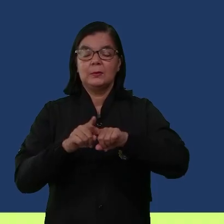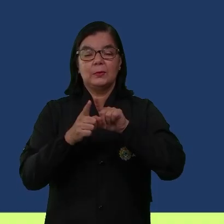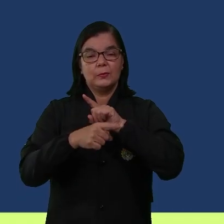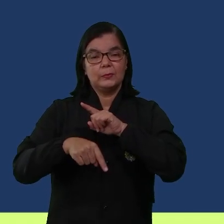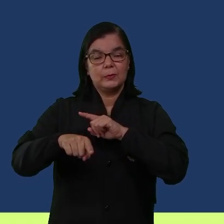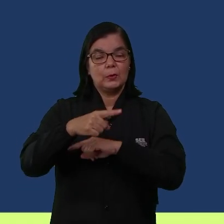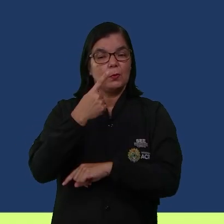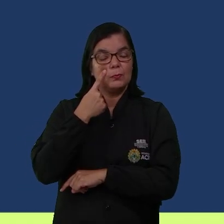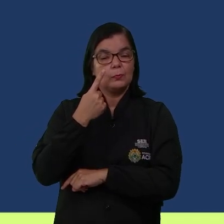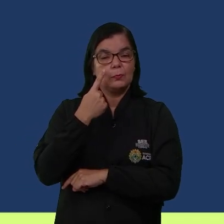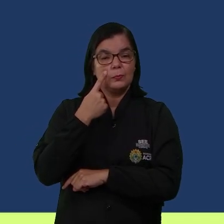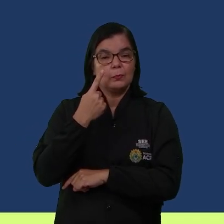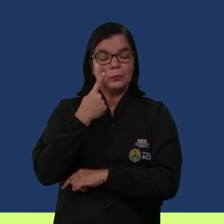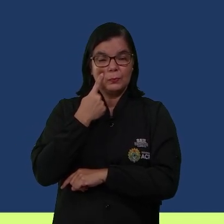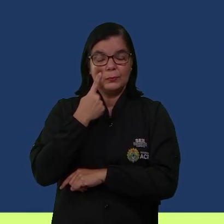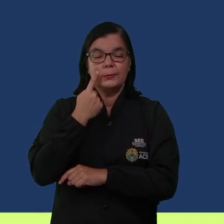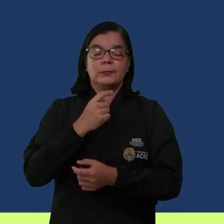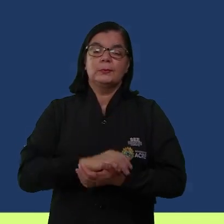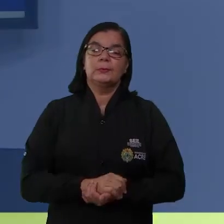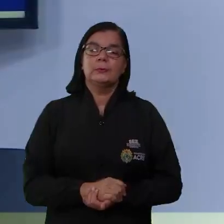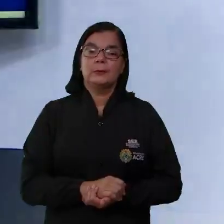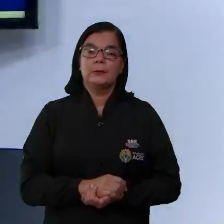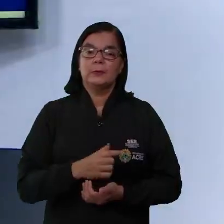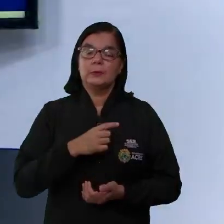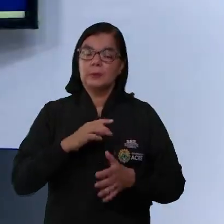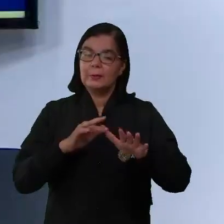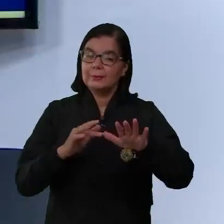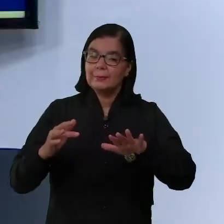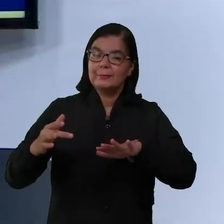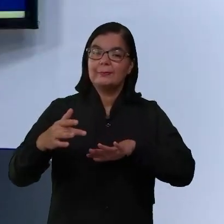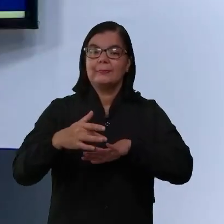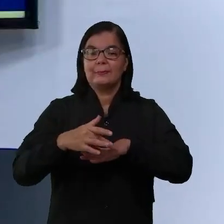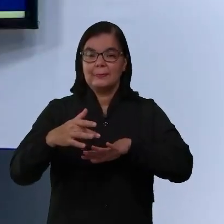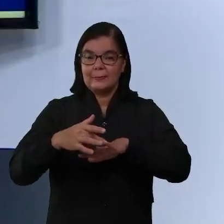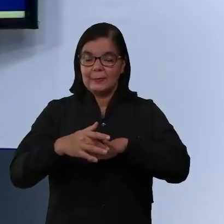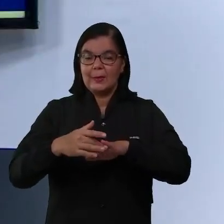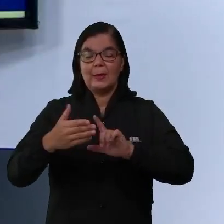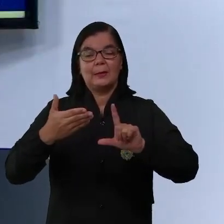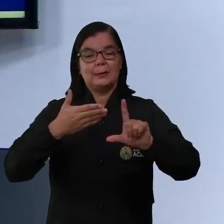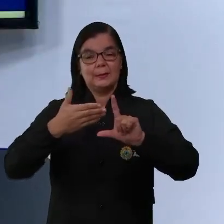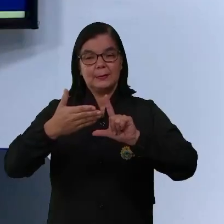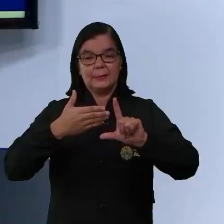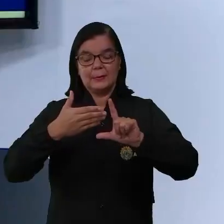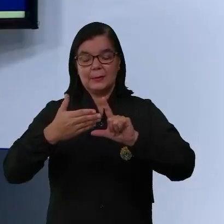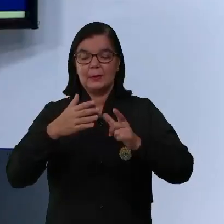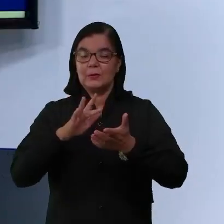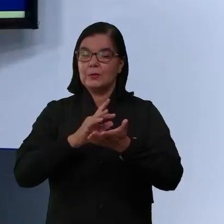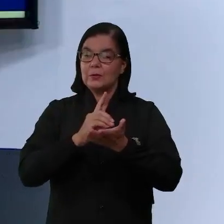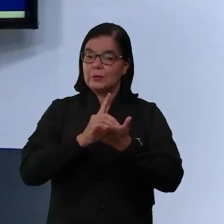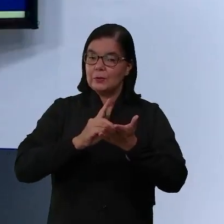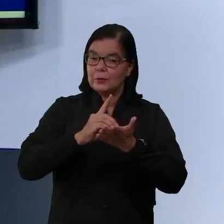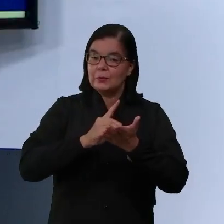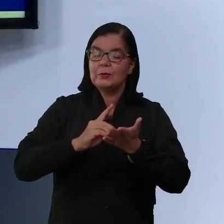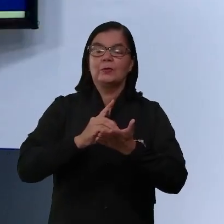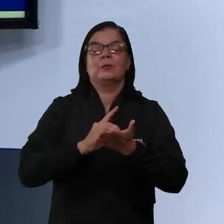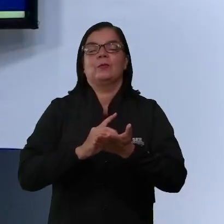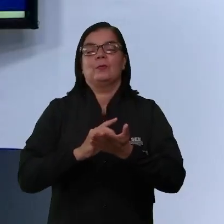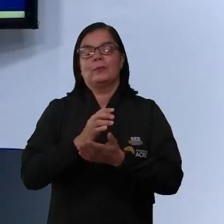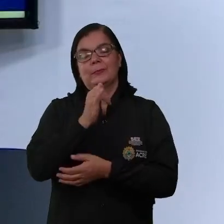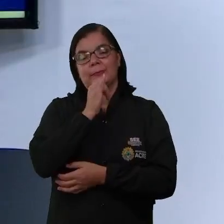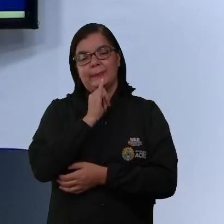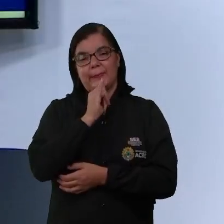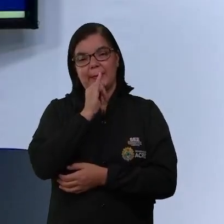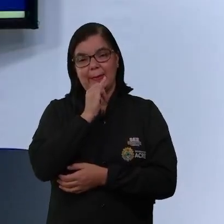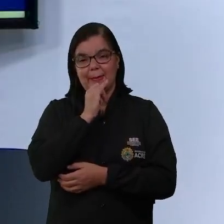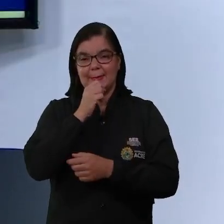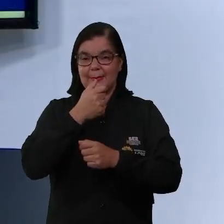vai conseguir ver nas redes sociais, nas plataformas digitais, muitos exemplos